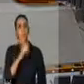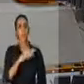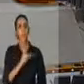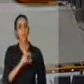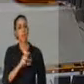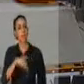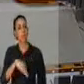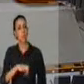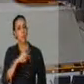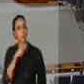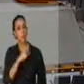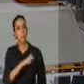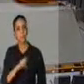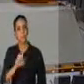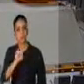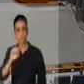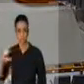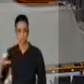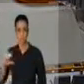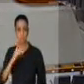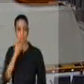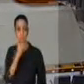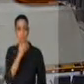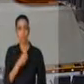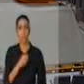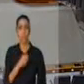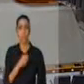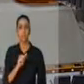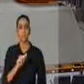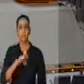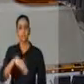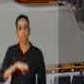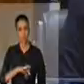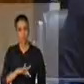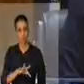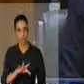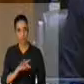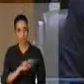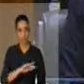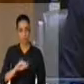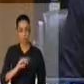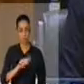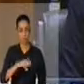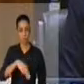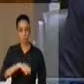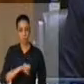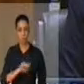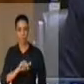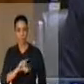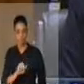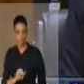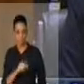Zanotto, PPS Santa Catarina, deputado Daniel Almeida, do PCdoB da Bahia, e